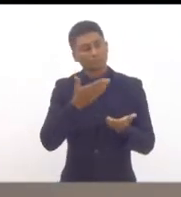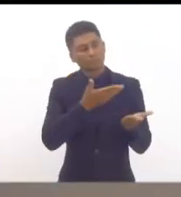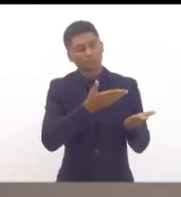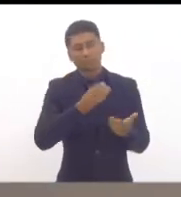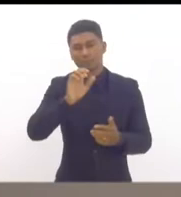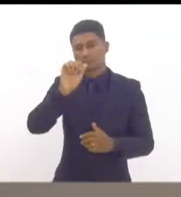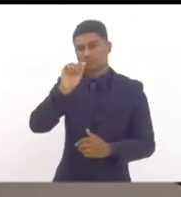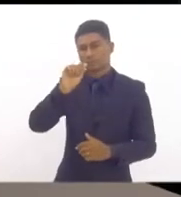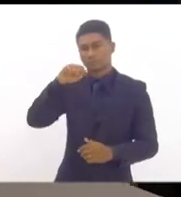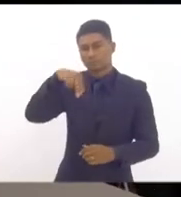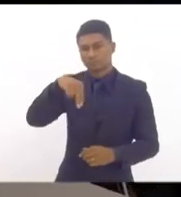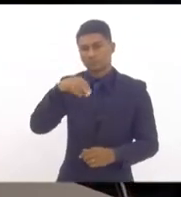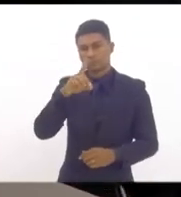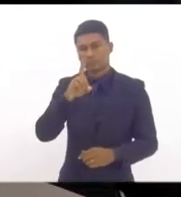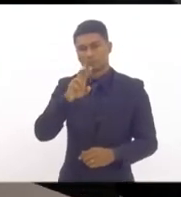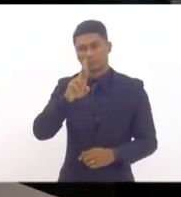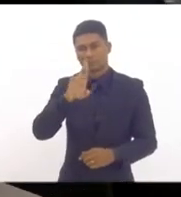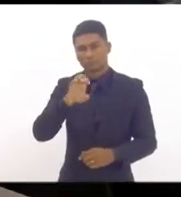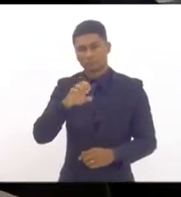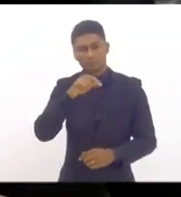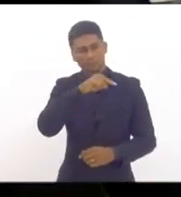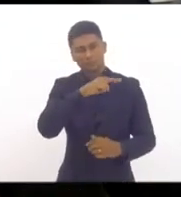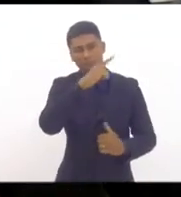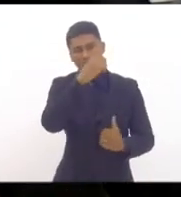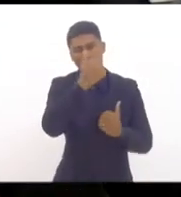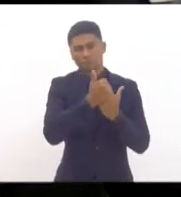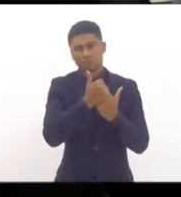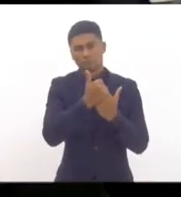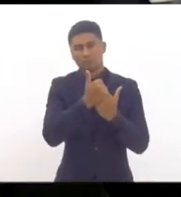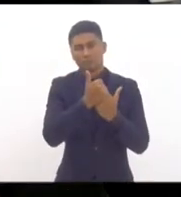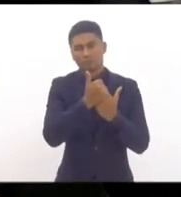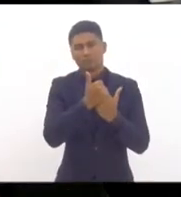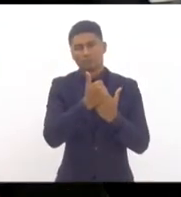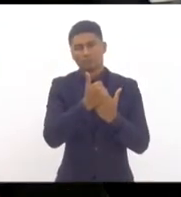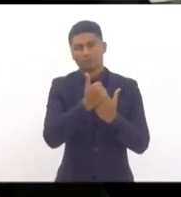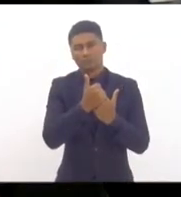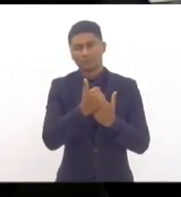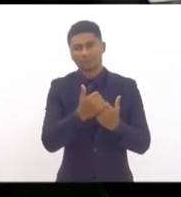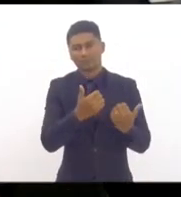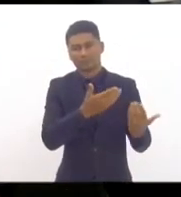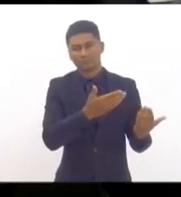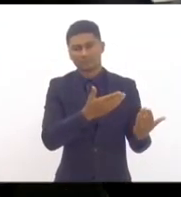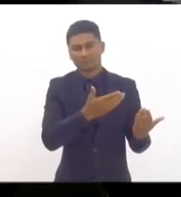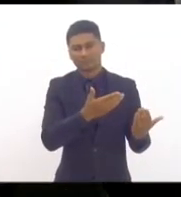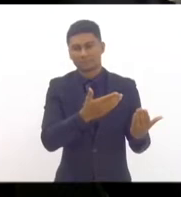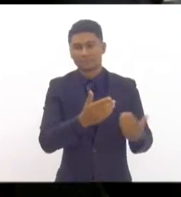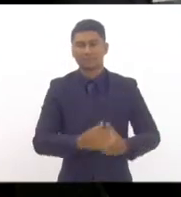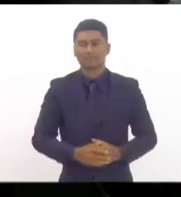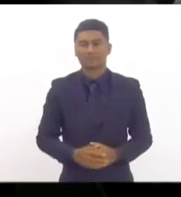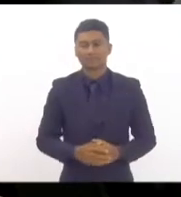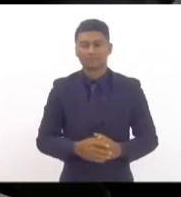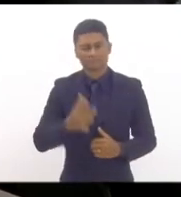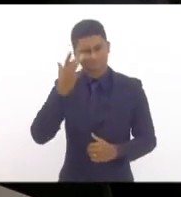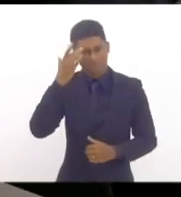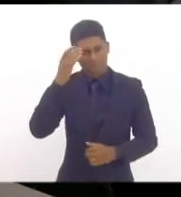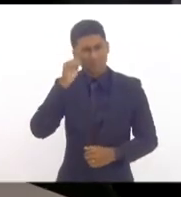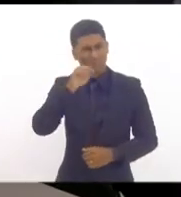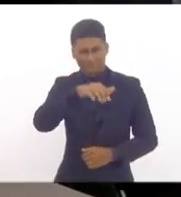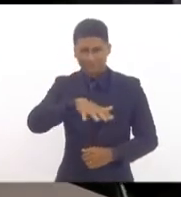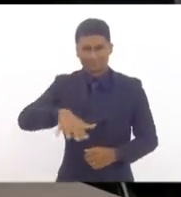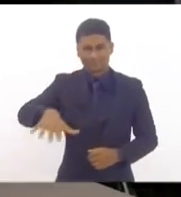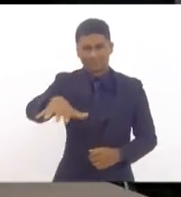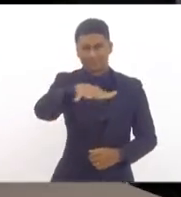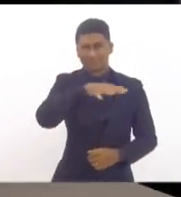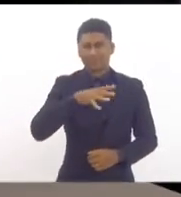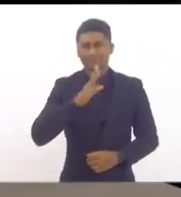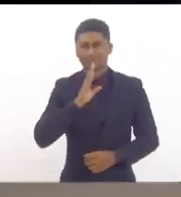que vai ser o suplente, substituindo agora a Carla Viana. Apresentar o André é um pouco complicado, porque acredito que todo mundo já conheça o André. O